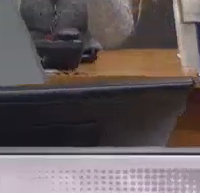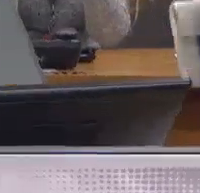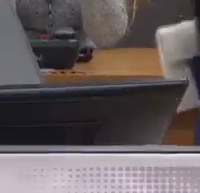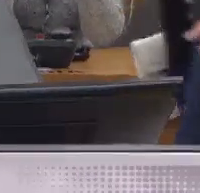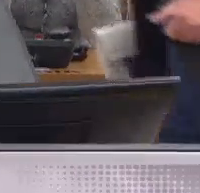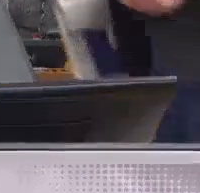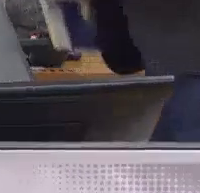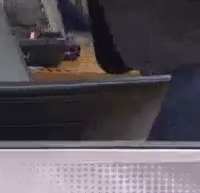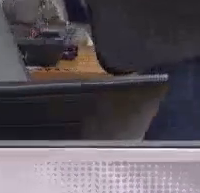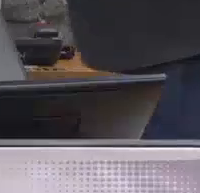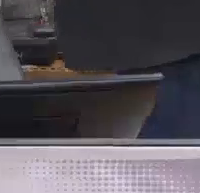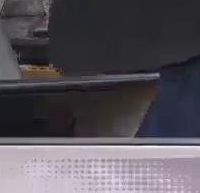Tchau. Tchau. Tchau.